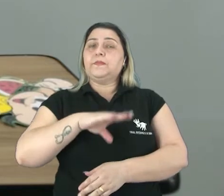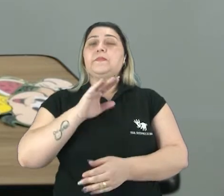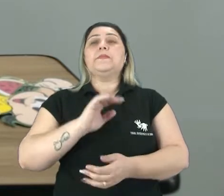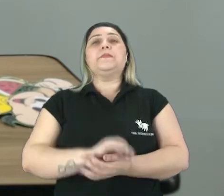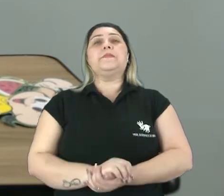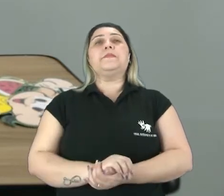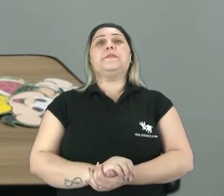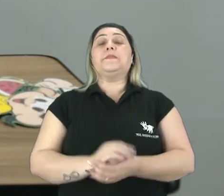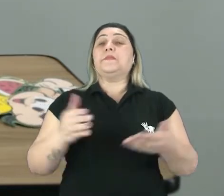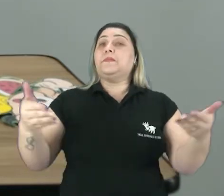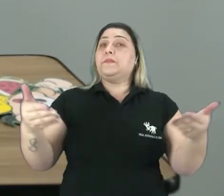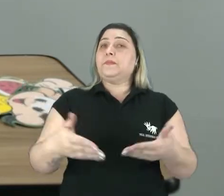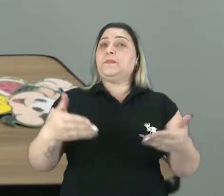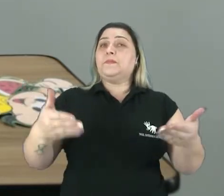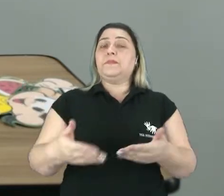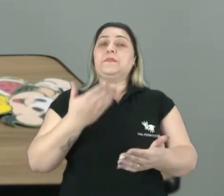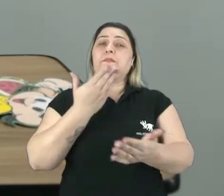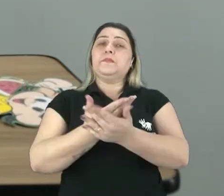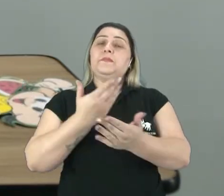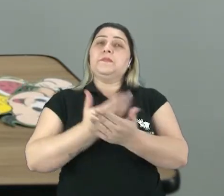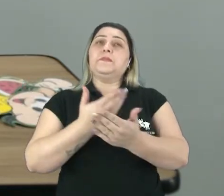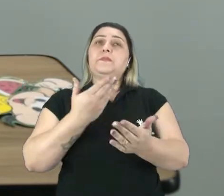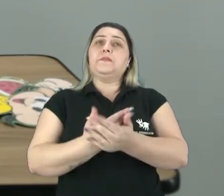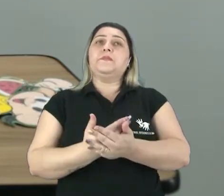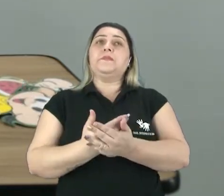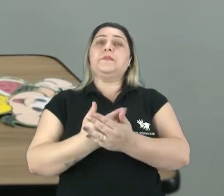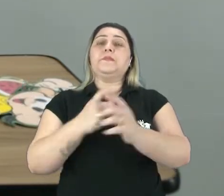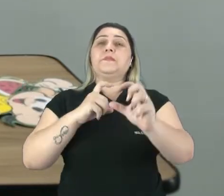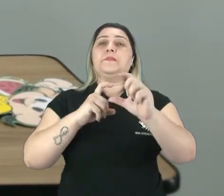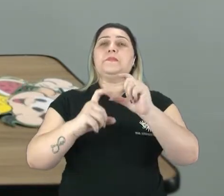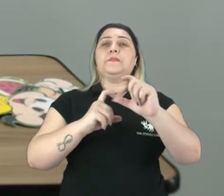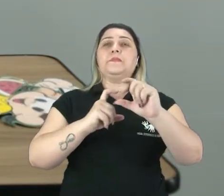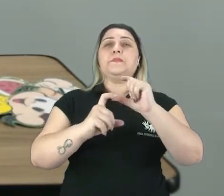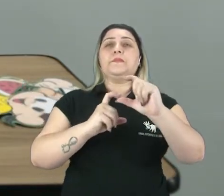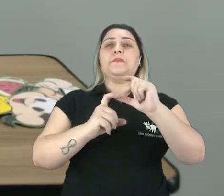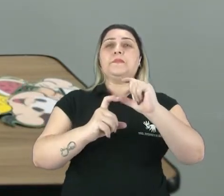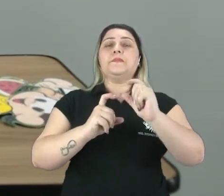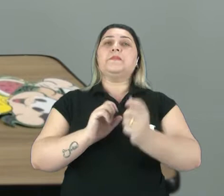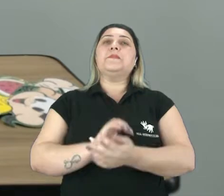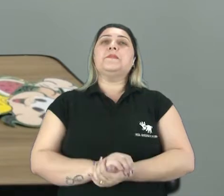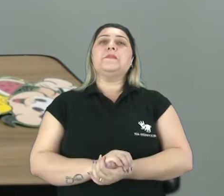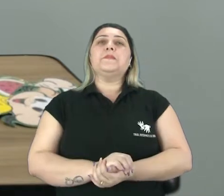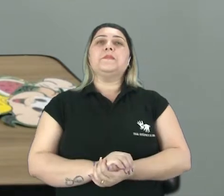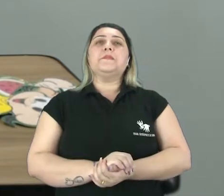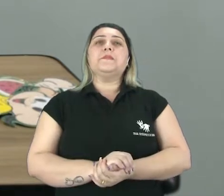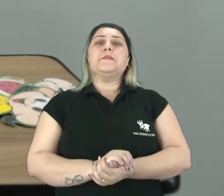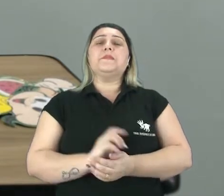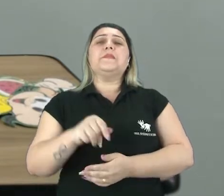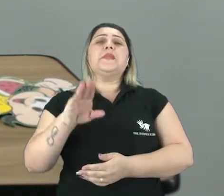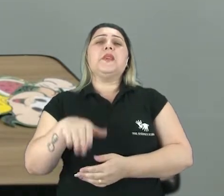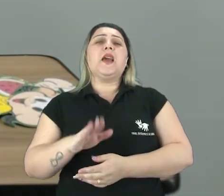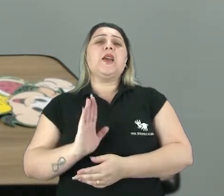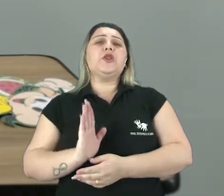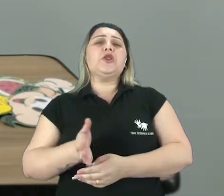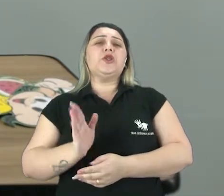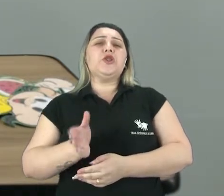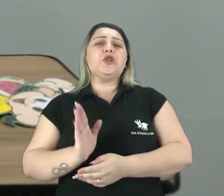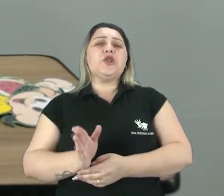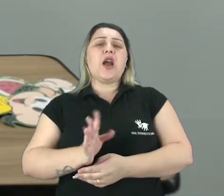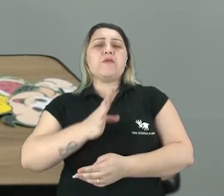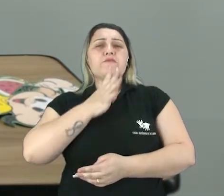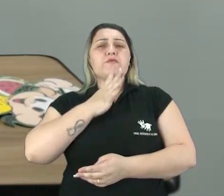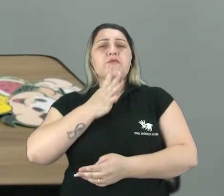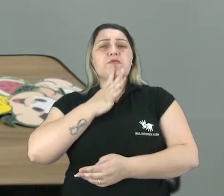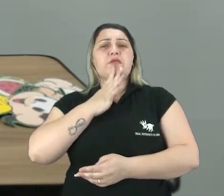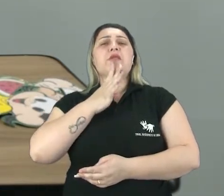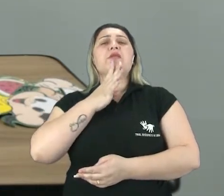portuguesa. E hoje nós vamos estudar sobre história em quadrinhos. Quem já ouviu falar